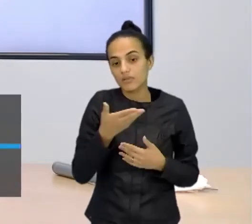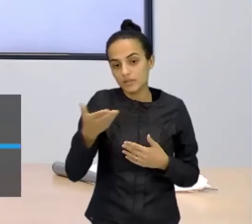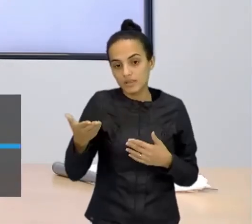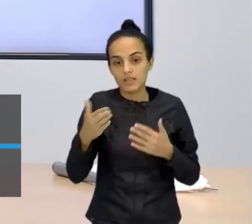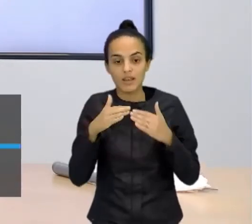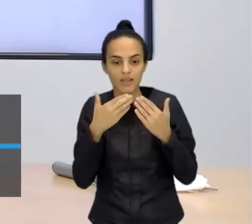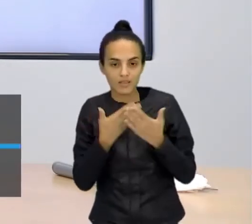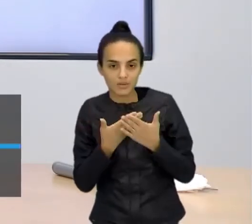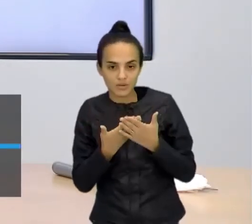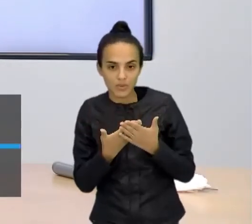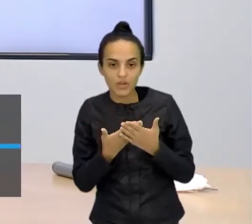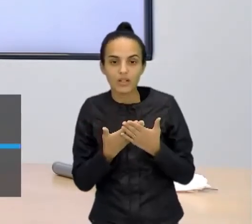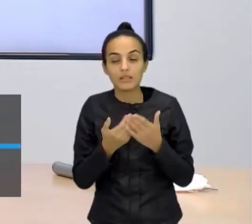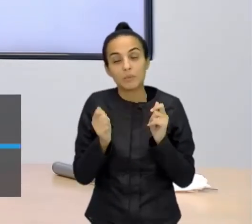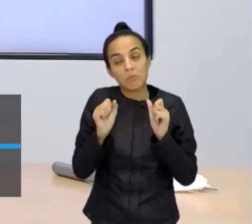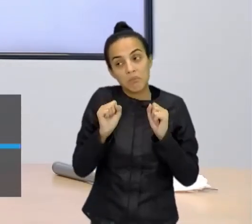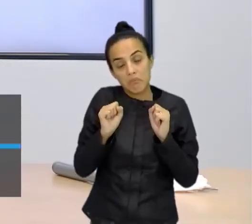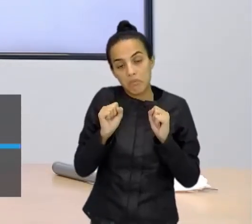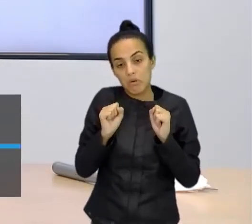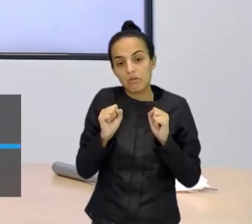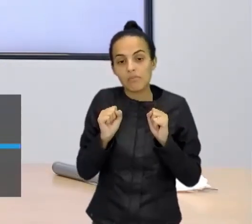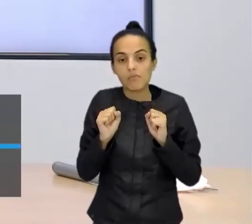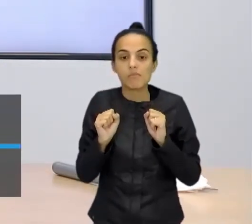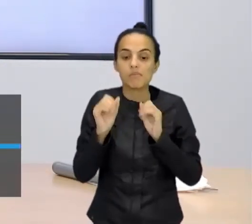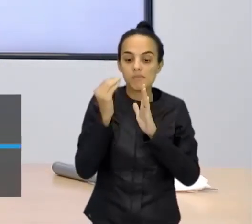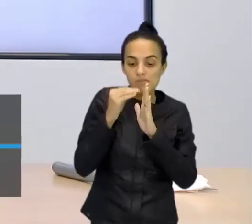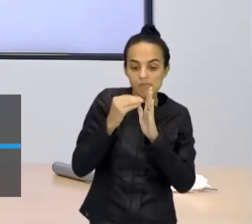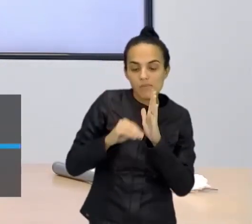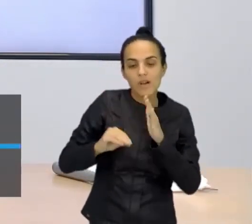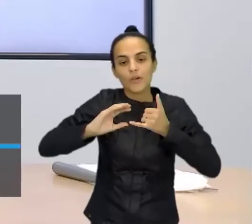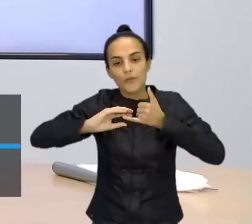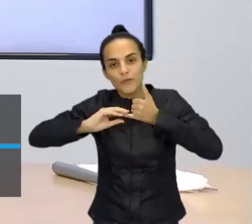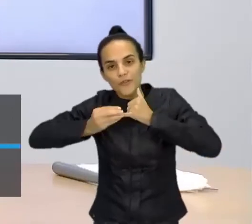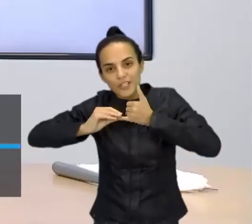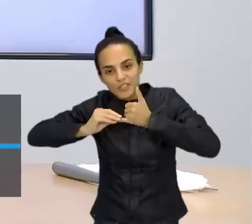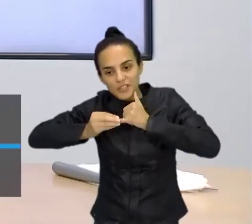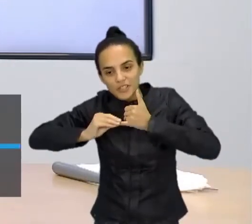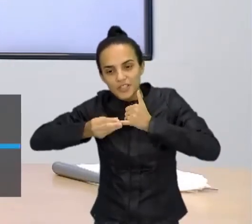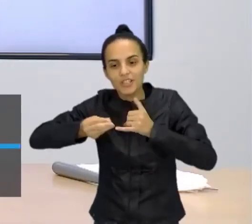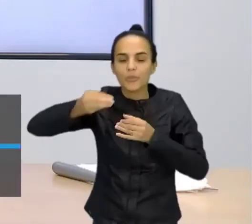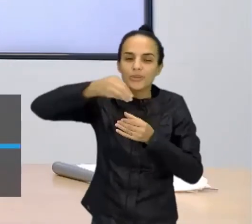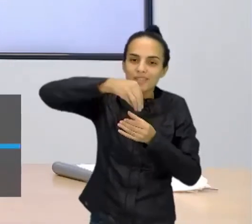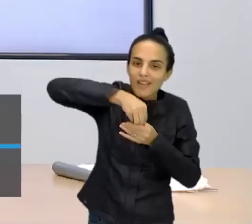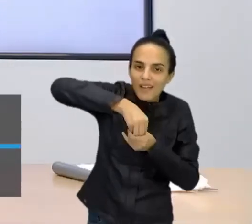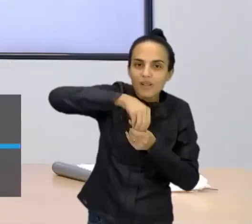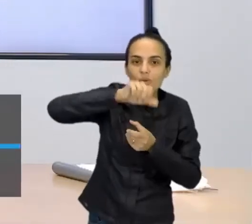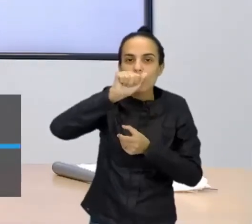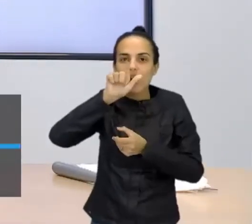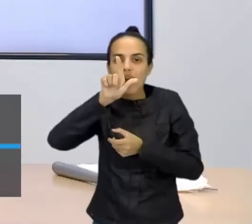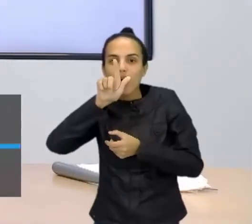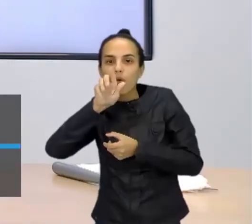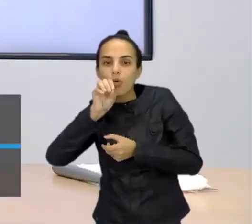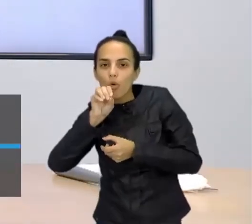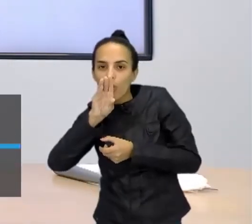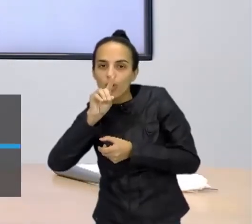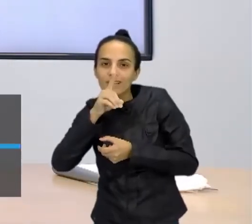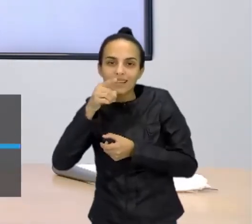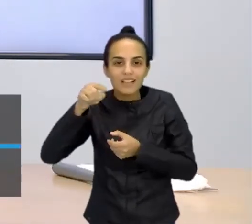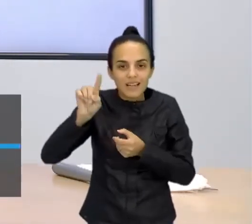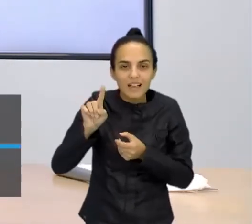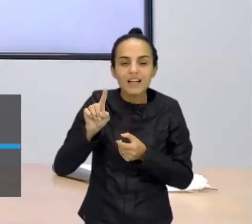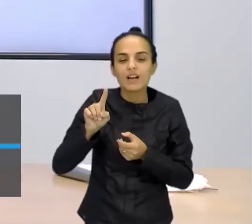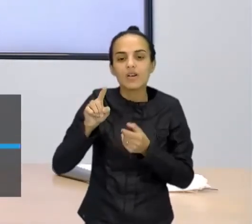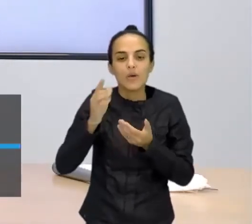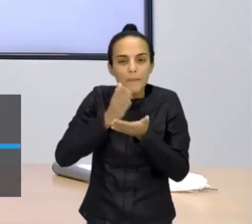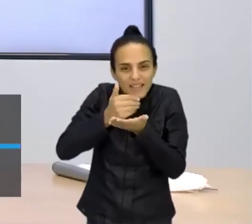escola, provavelmente aquela lá de colocar o feijãozinho dentro do algodão, colocar batata na água, ela